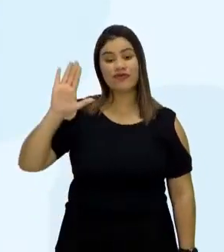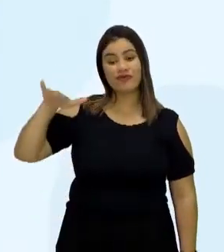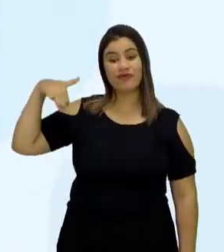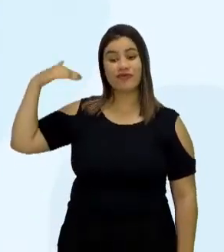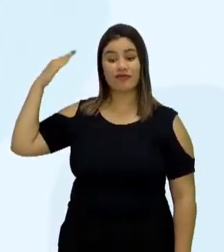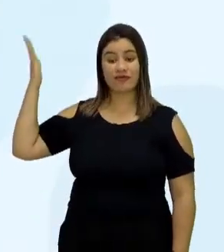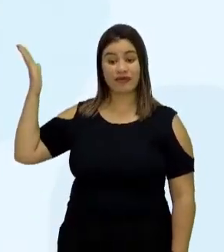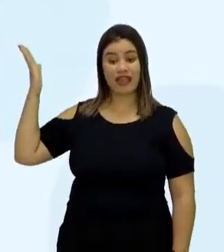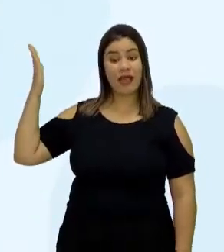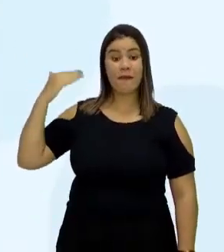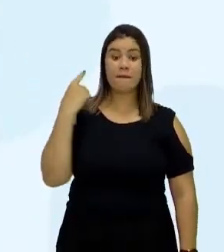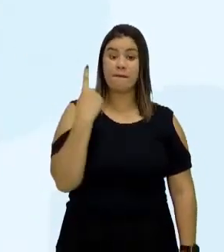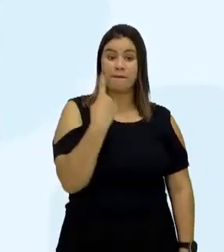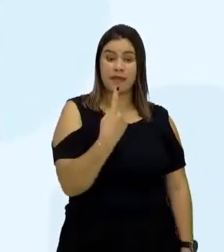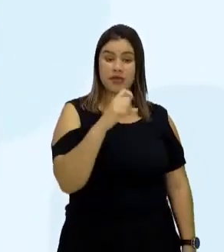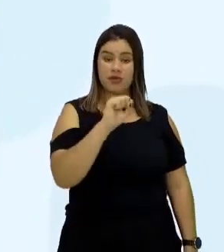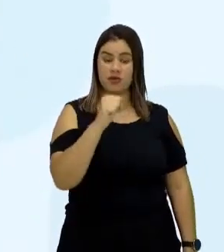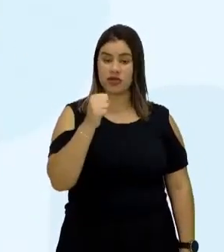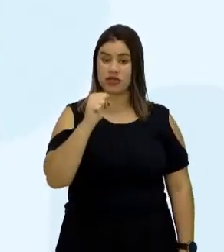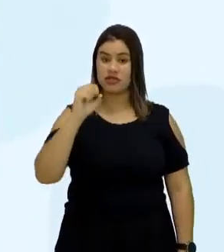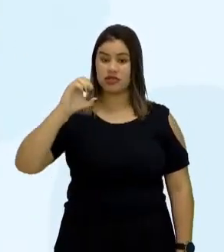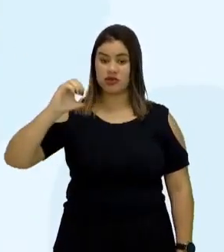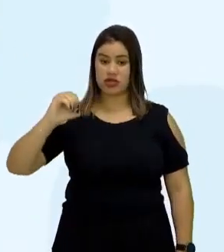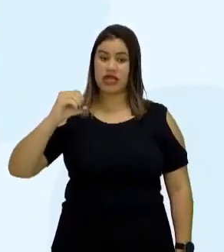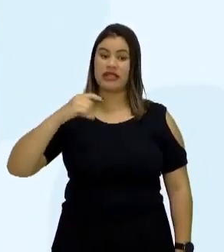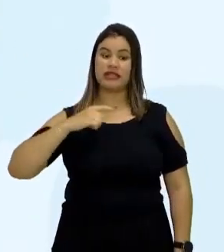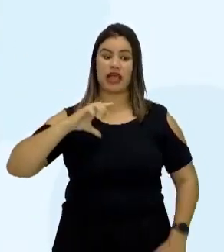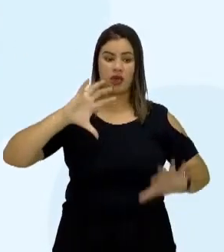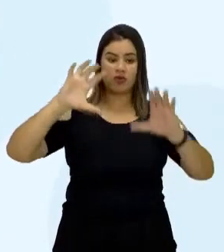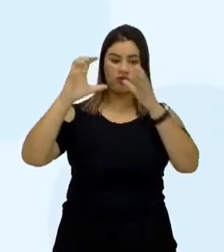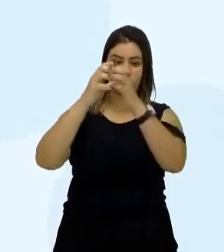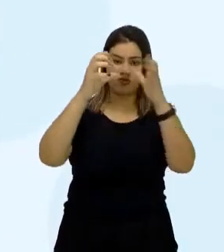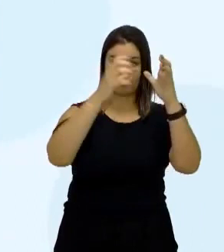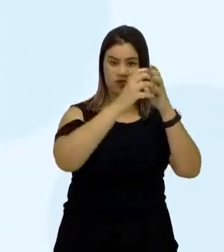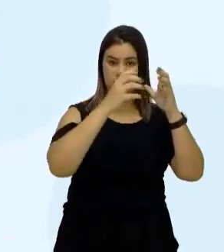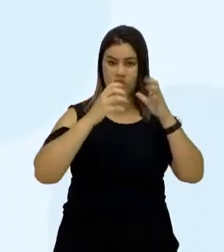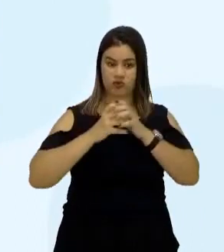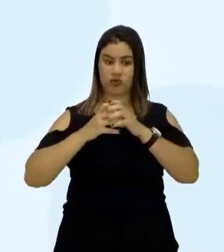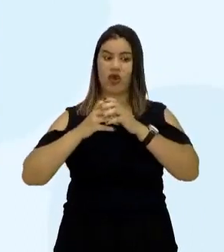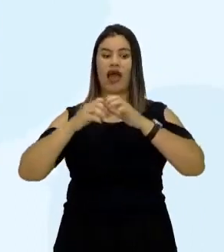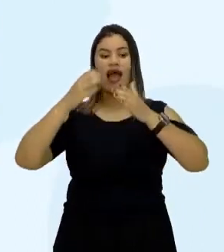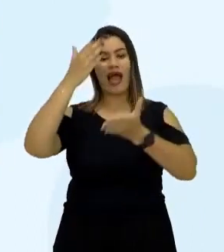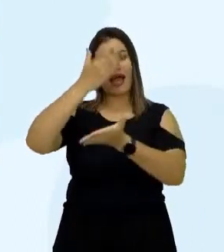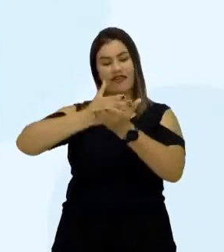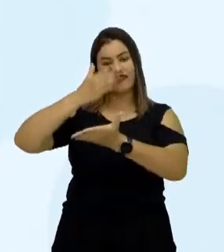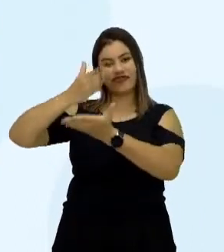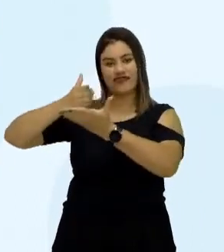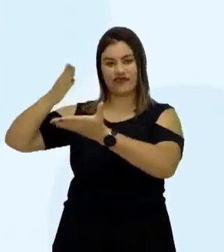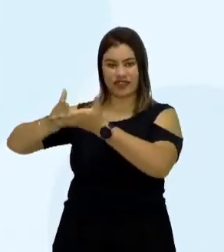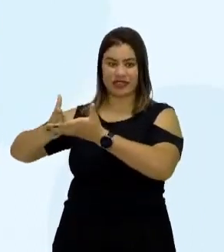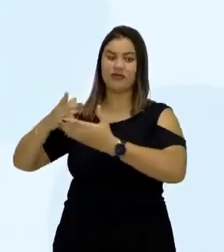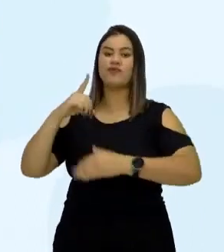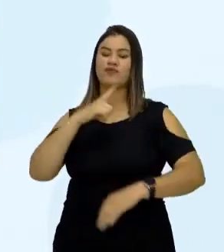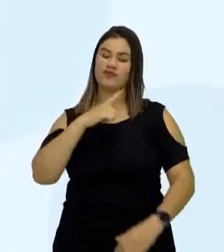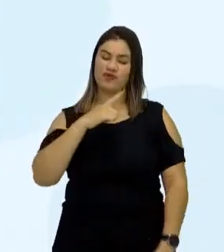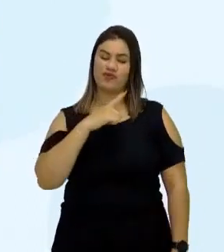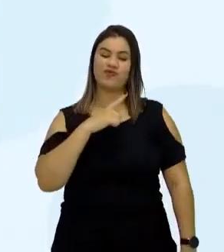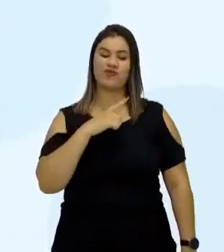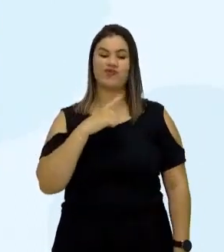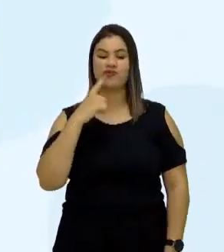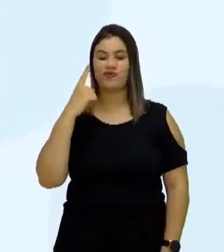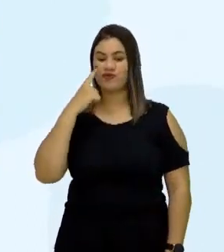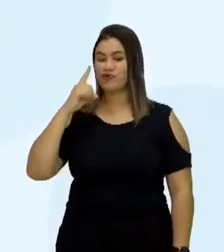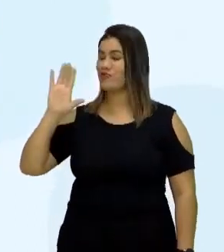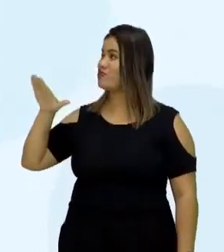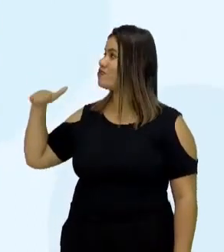as tribos, né, as etnias, né, como a divisão aí do continente africano, né? Então,